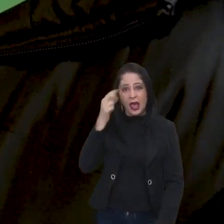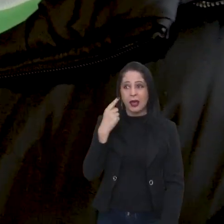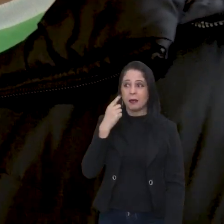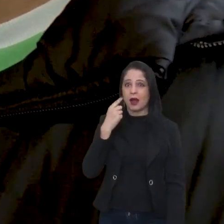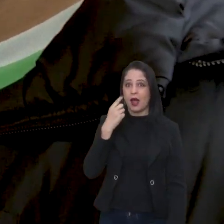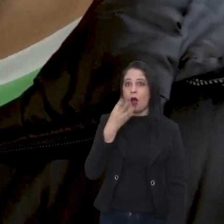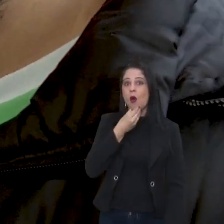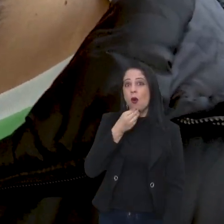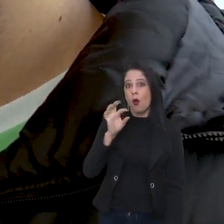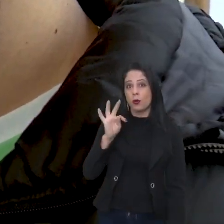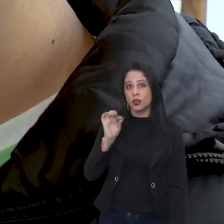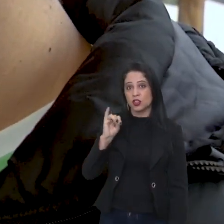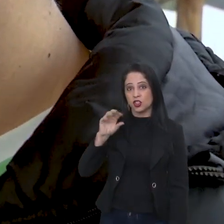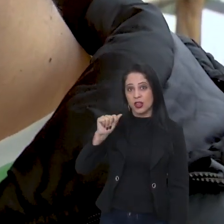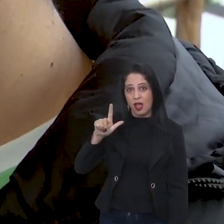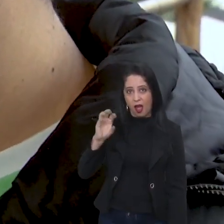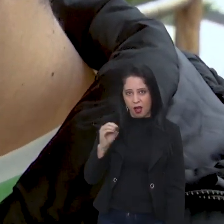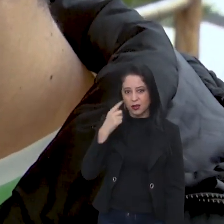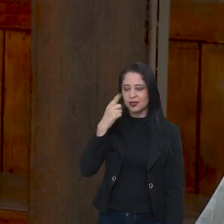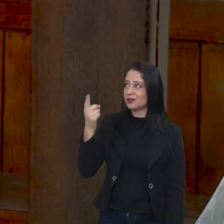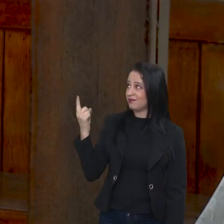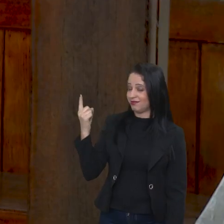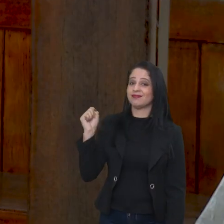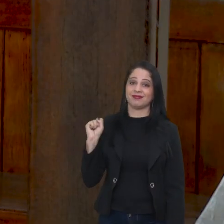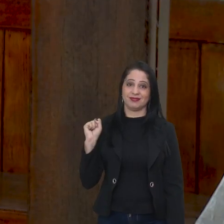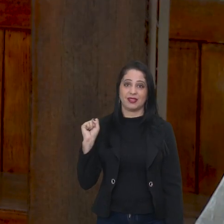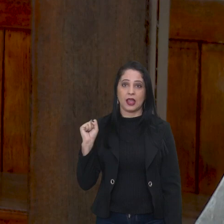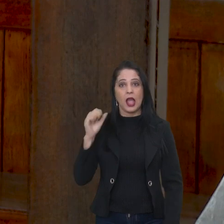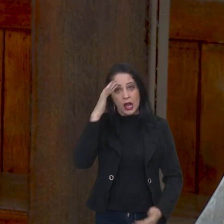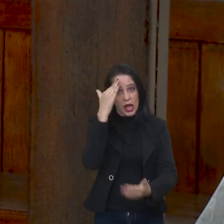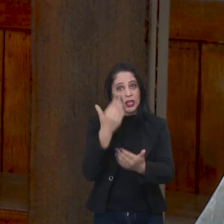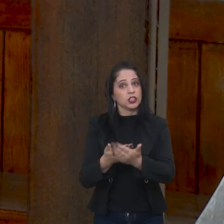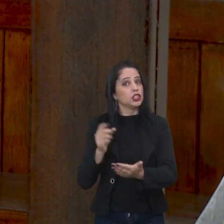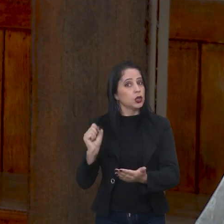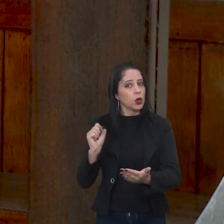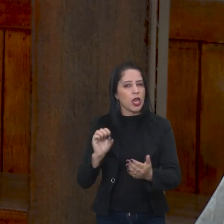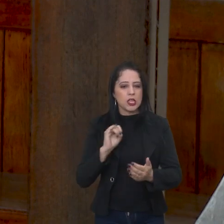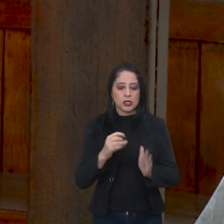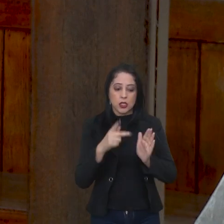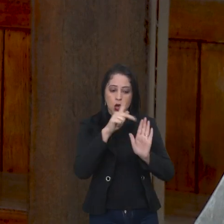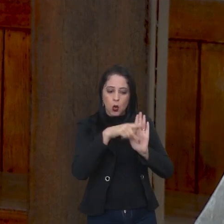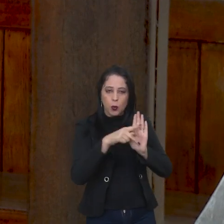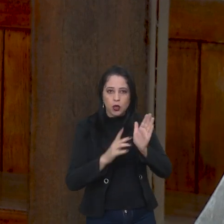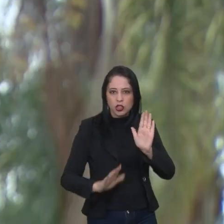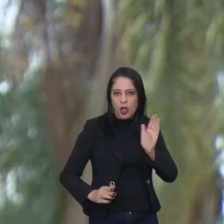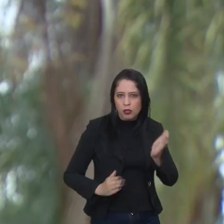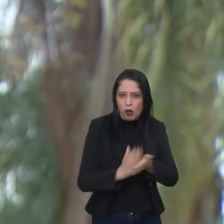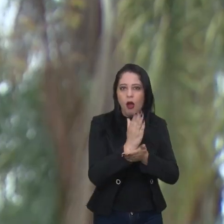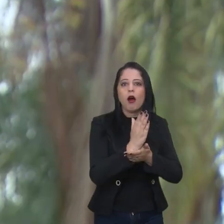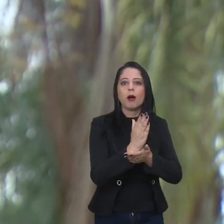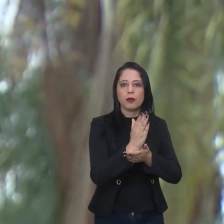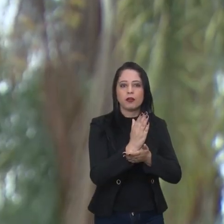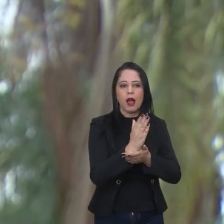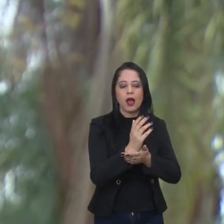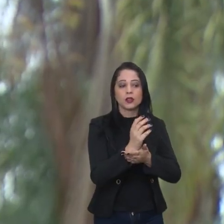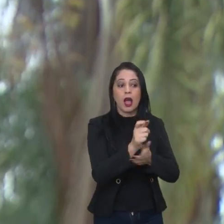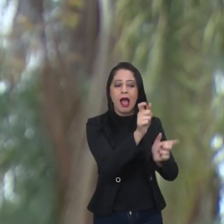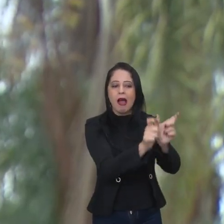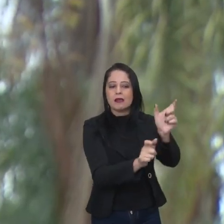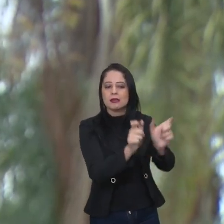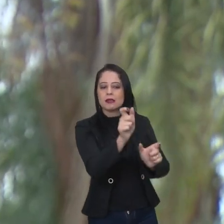do Tiago que conhecemos no início desta reportagem ele acredita que se o projeto for de fato aprovado muitas pessoas